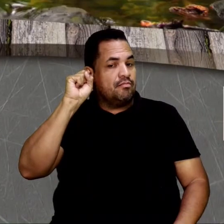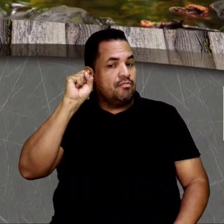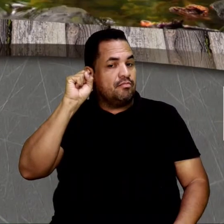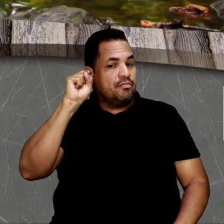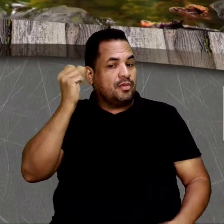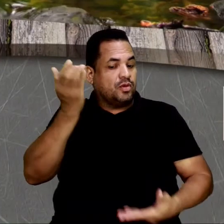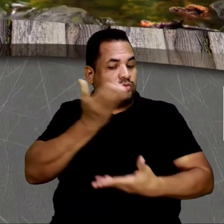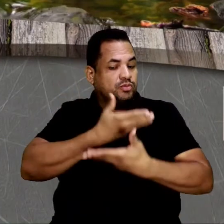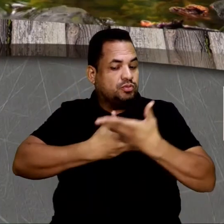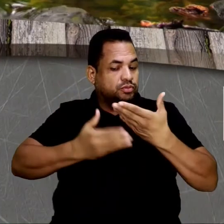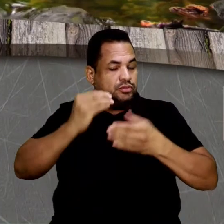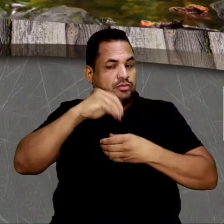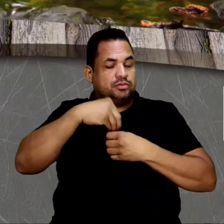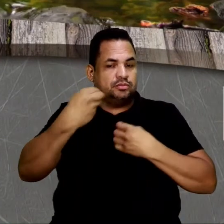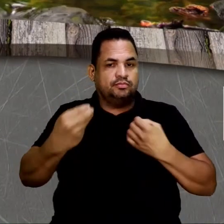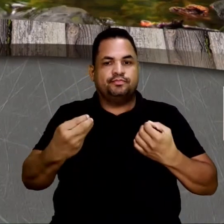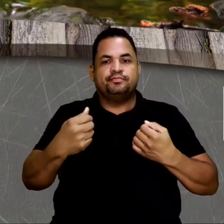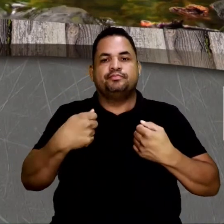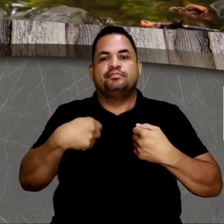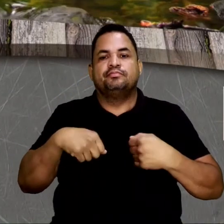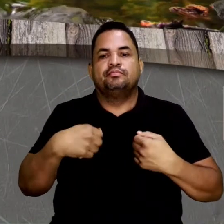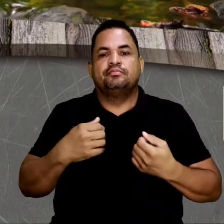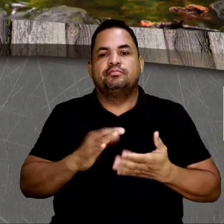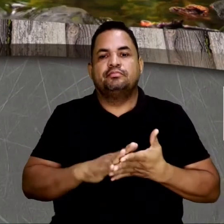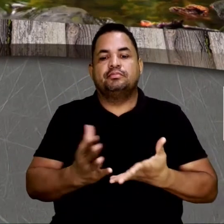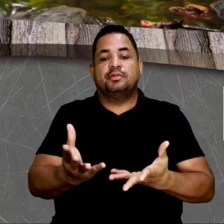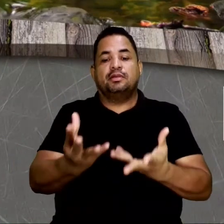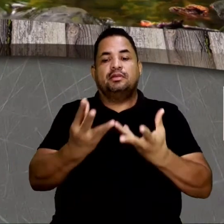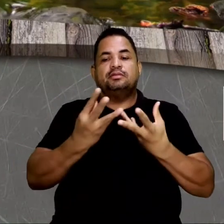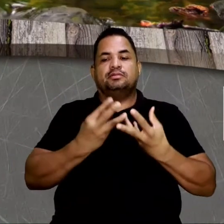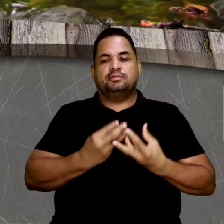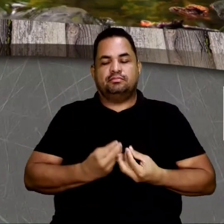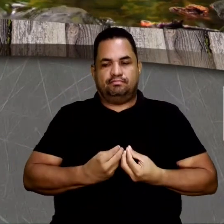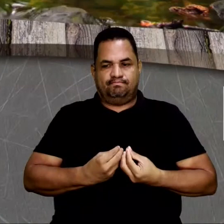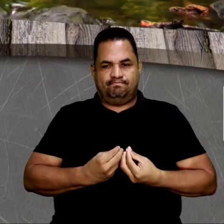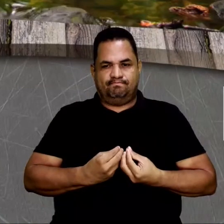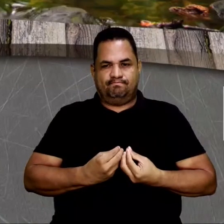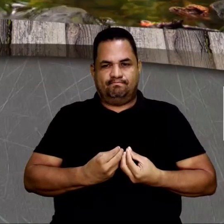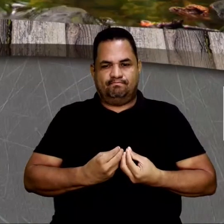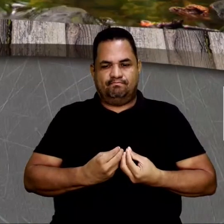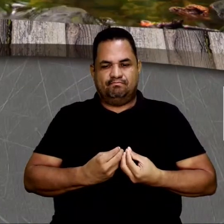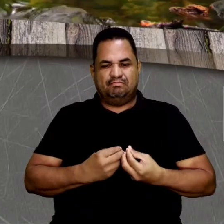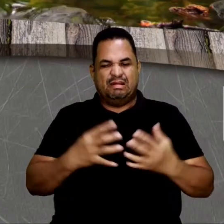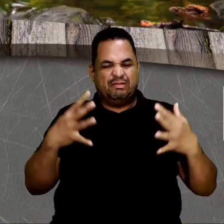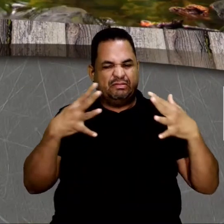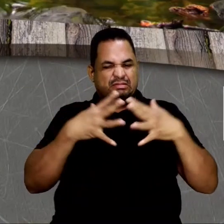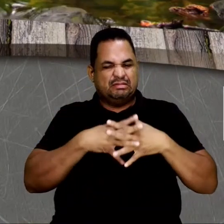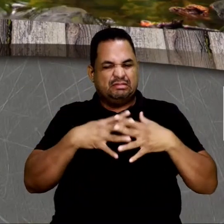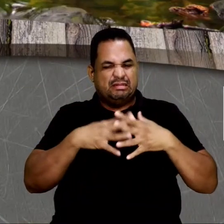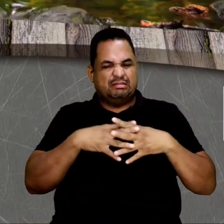interações externas ele vai estar recebendo. Então, brigas, né?